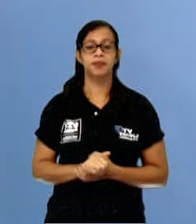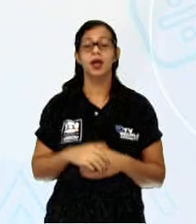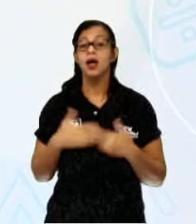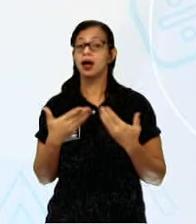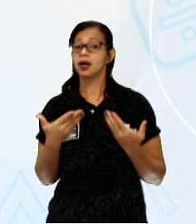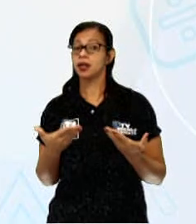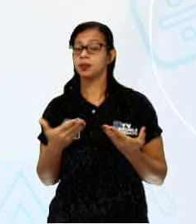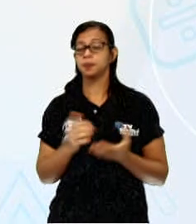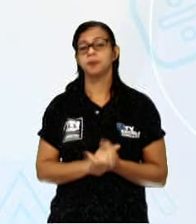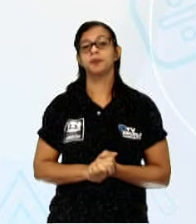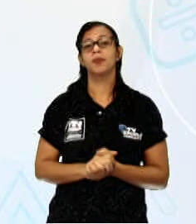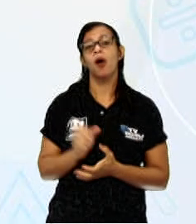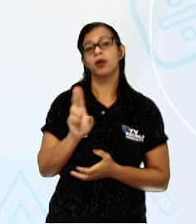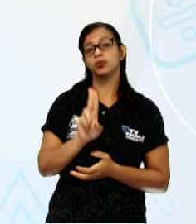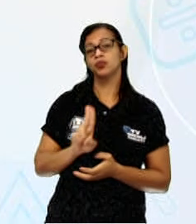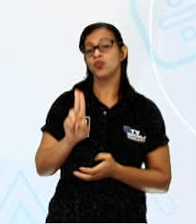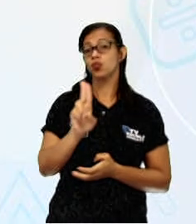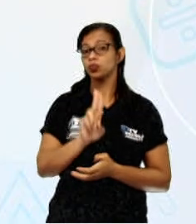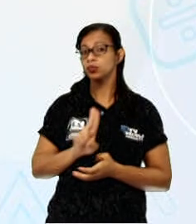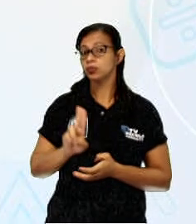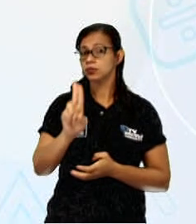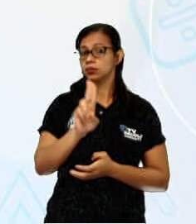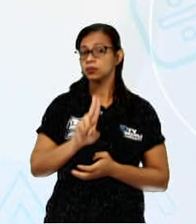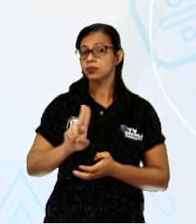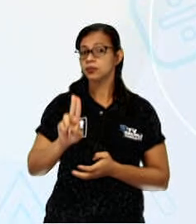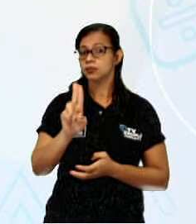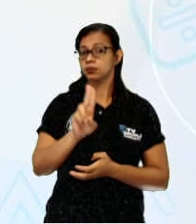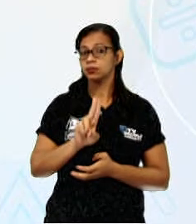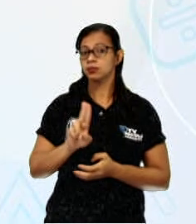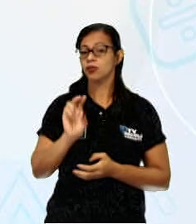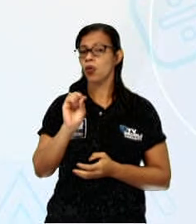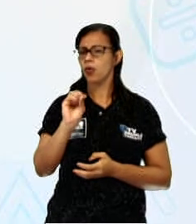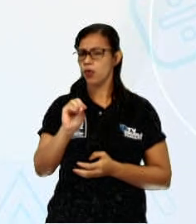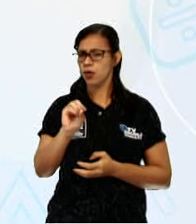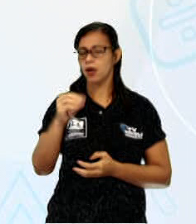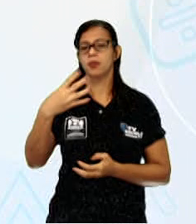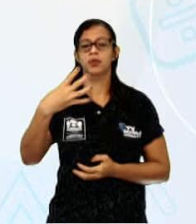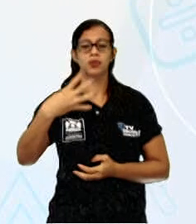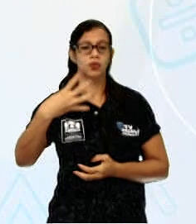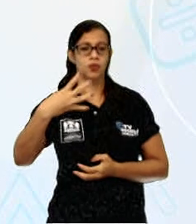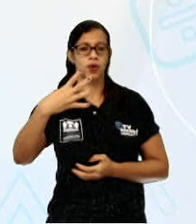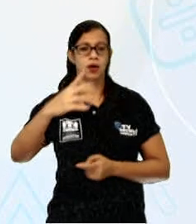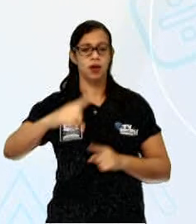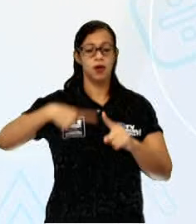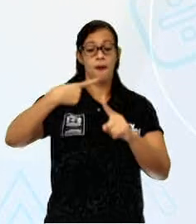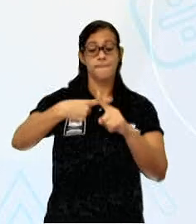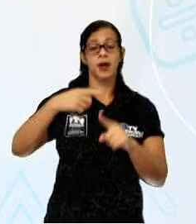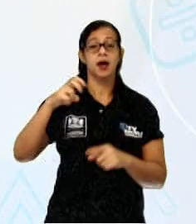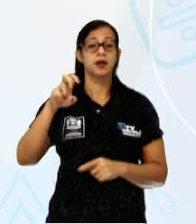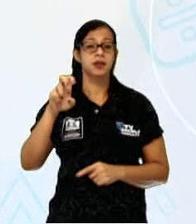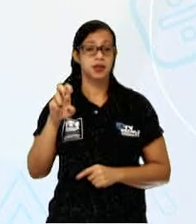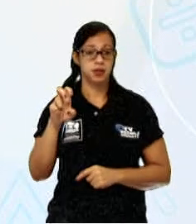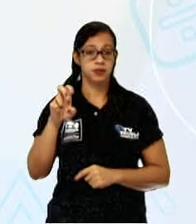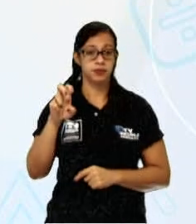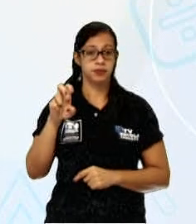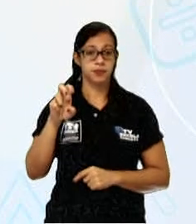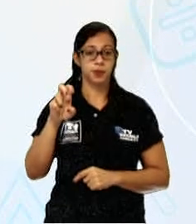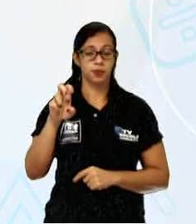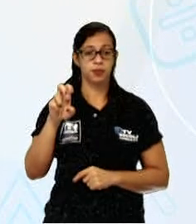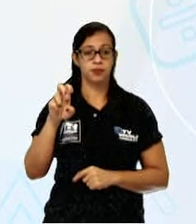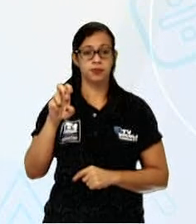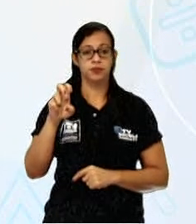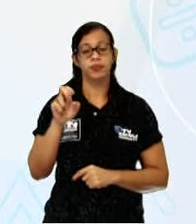temos loja usamos aqui quatro que é o resto mais cinco que é o subtraindo